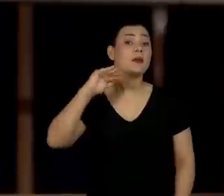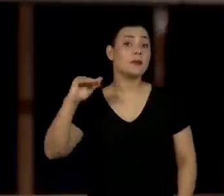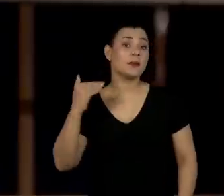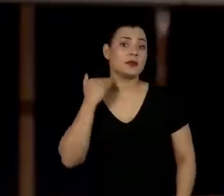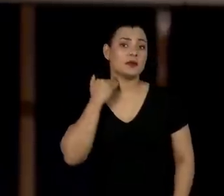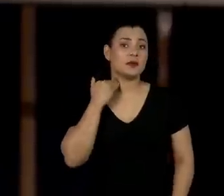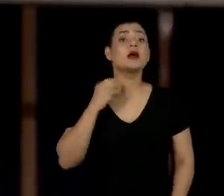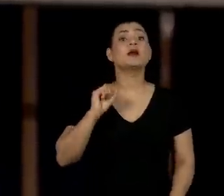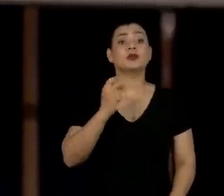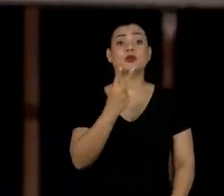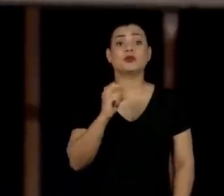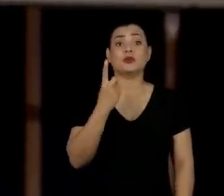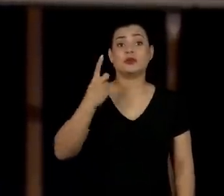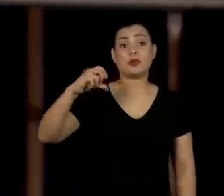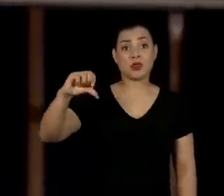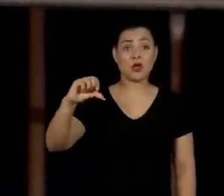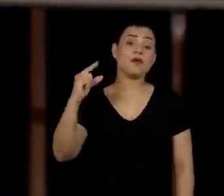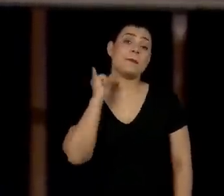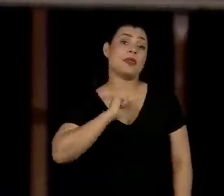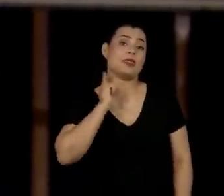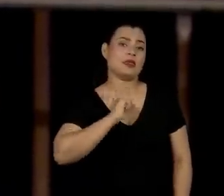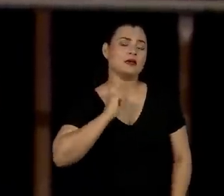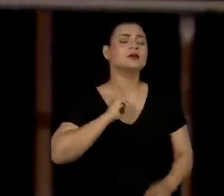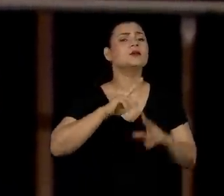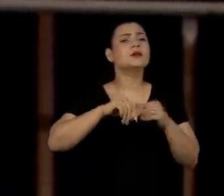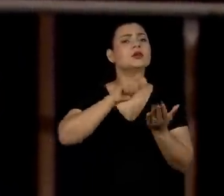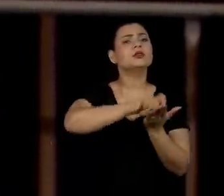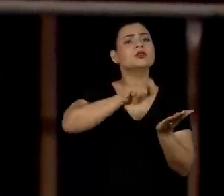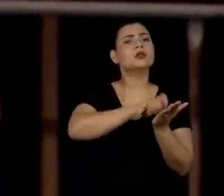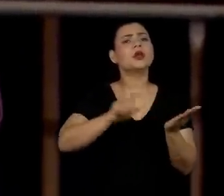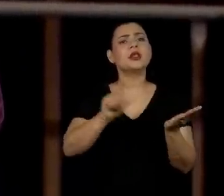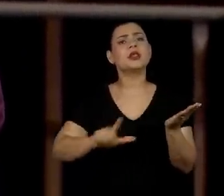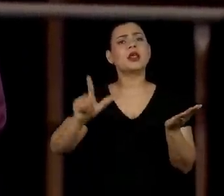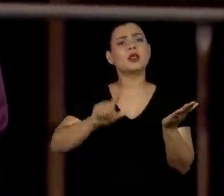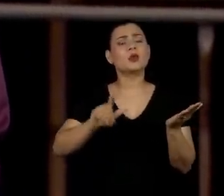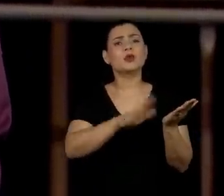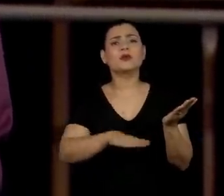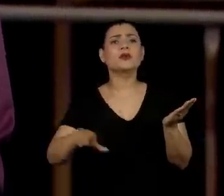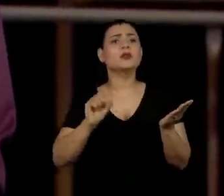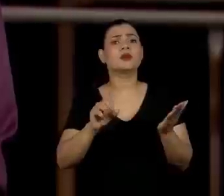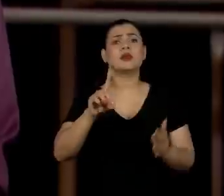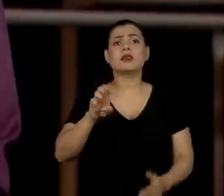a história virou poema da escritora de Literatura Infantil dearaújo